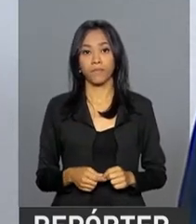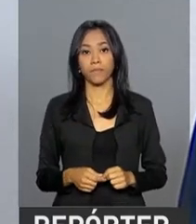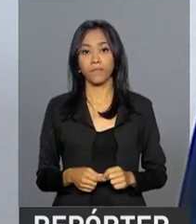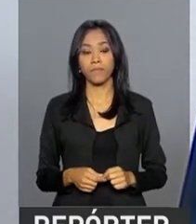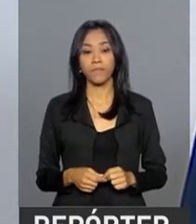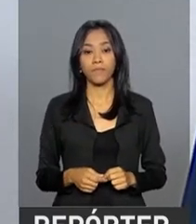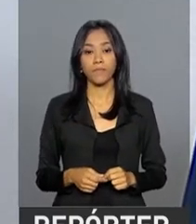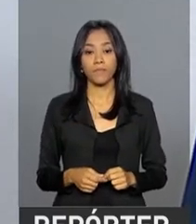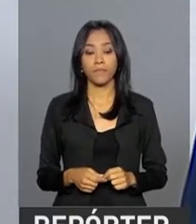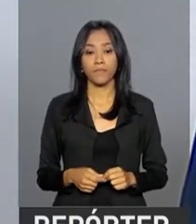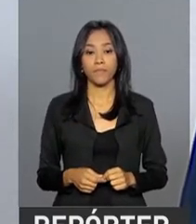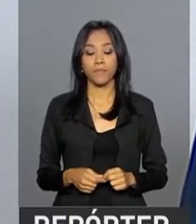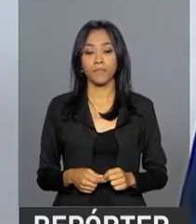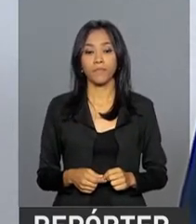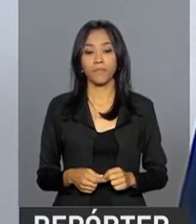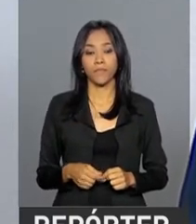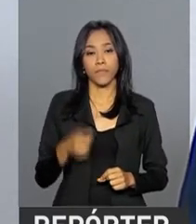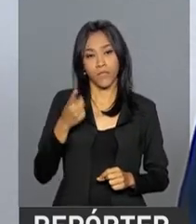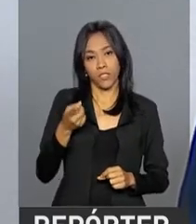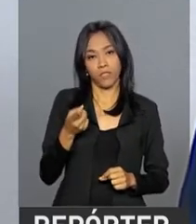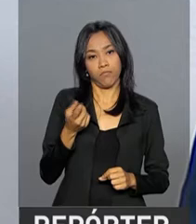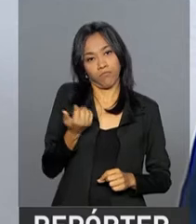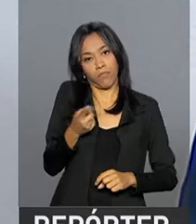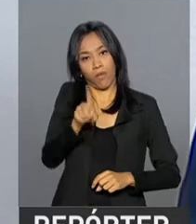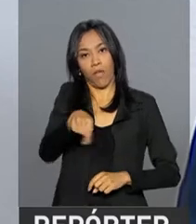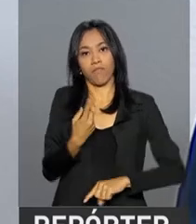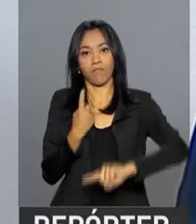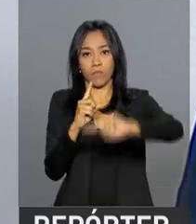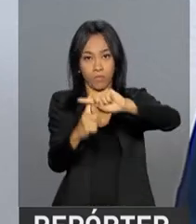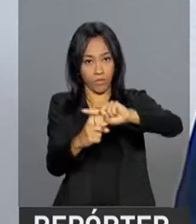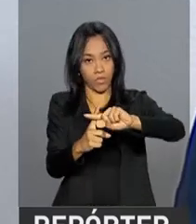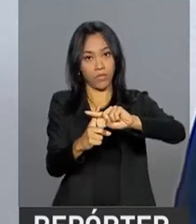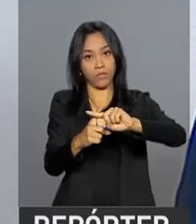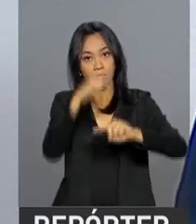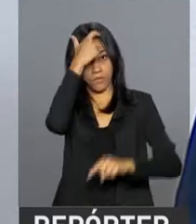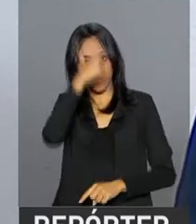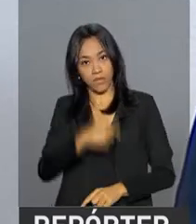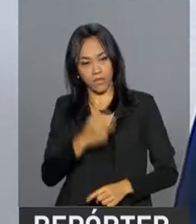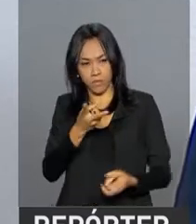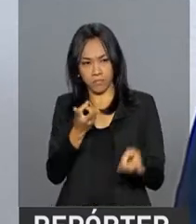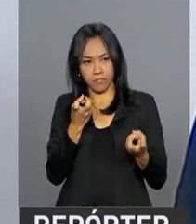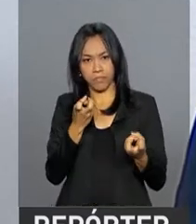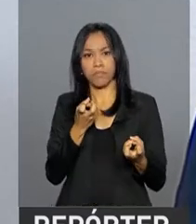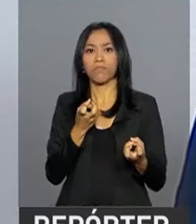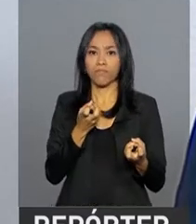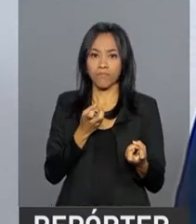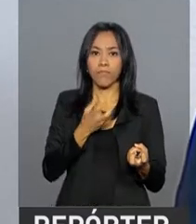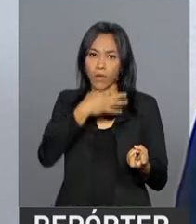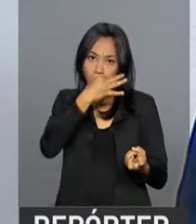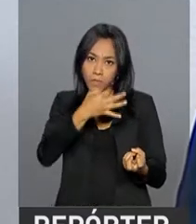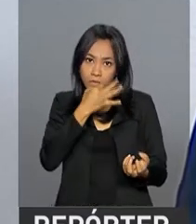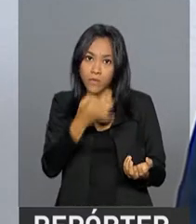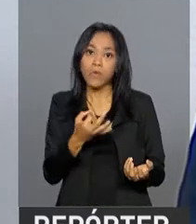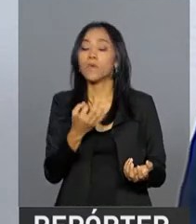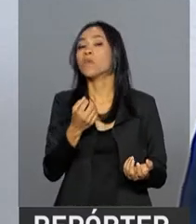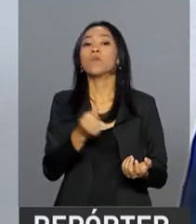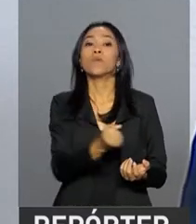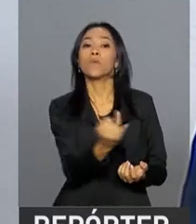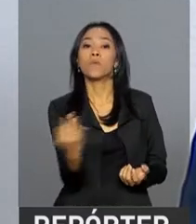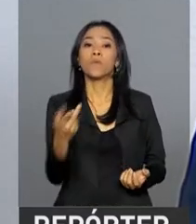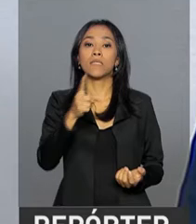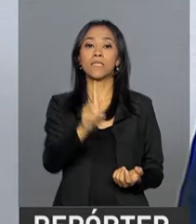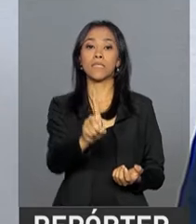manutenção da percepção positiva que o cliente tem. Tendo só os 15 aeroportos que